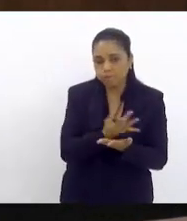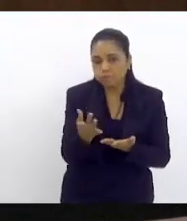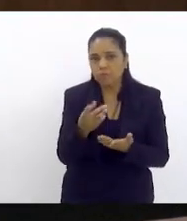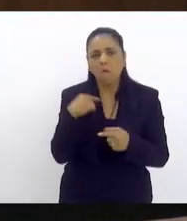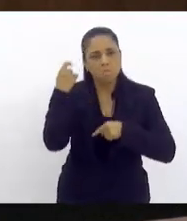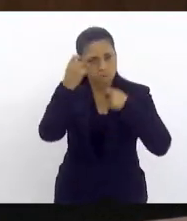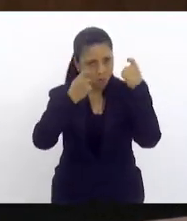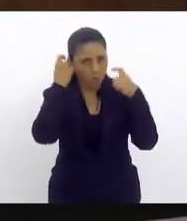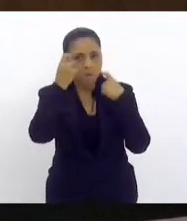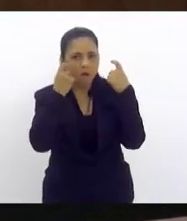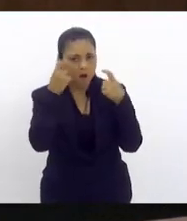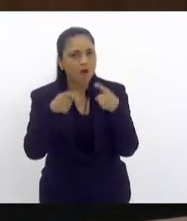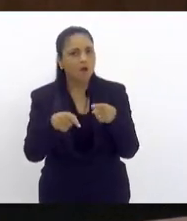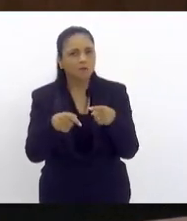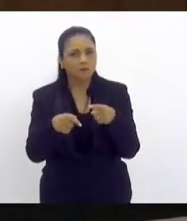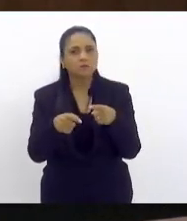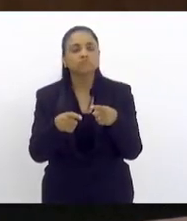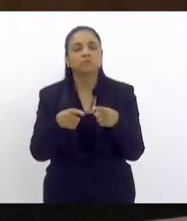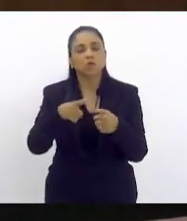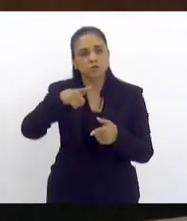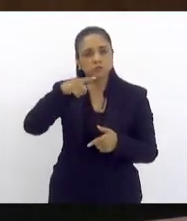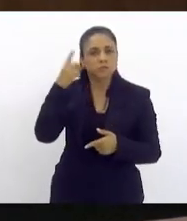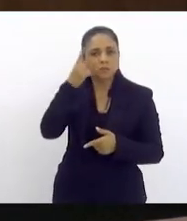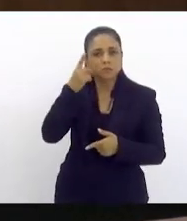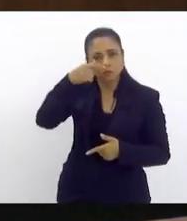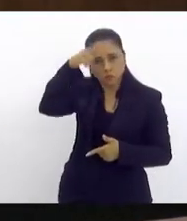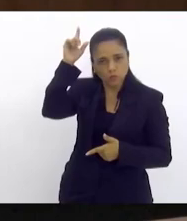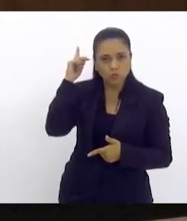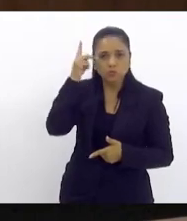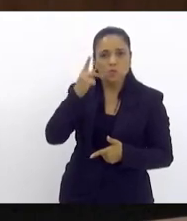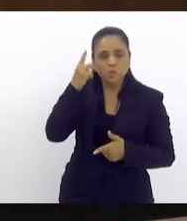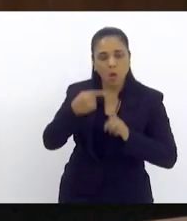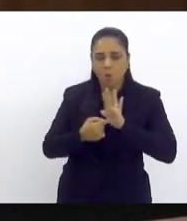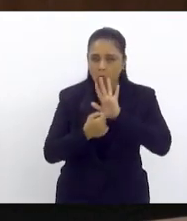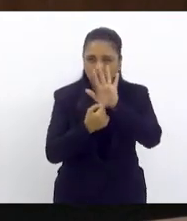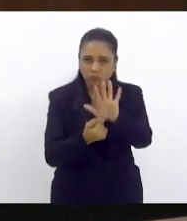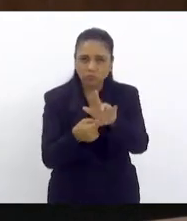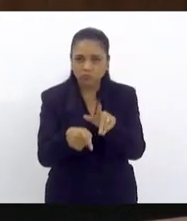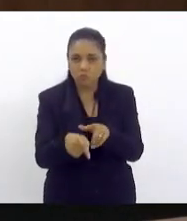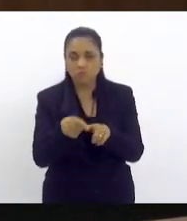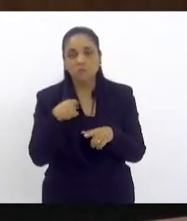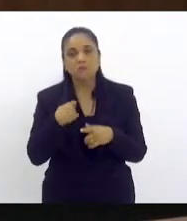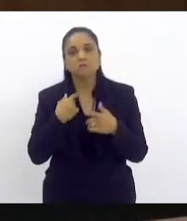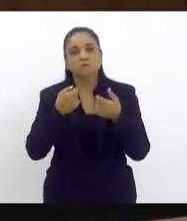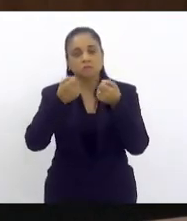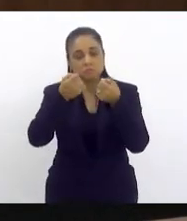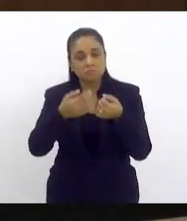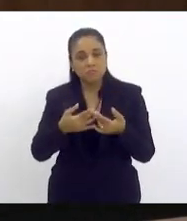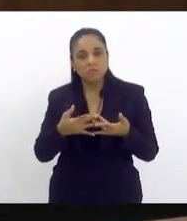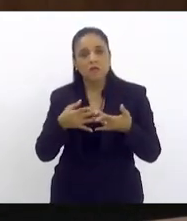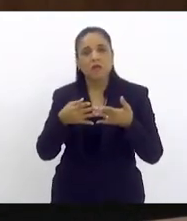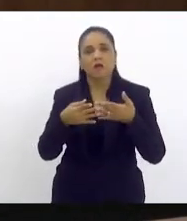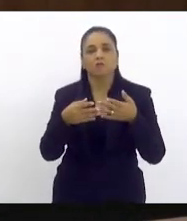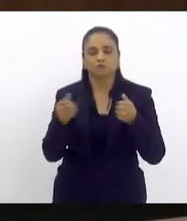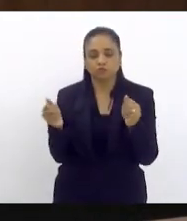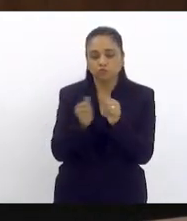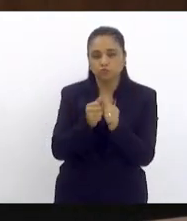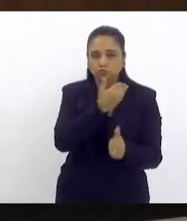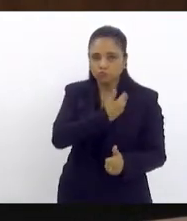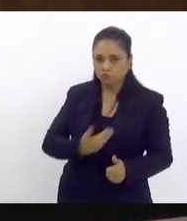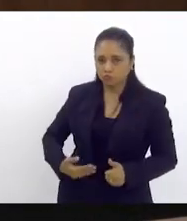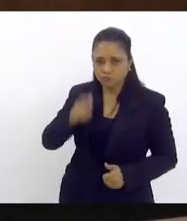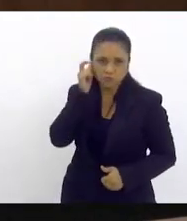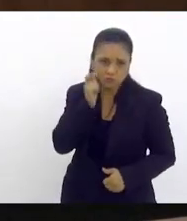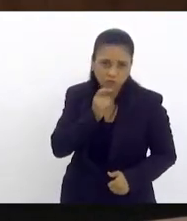preocupantes, como o nosso deputado Luiz Paulo aqui bem colocou. Mas eu quero fazer coro, senhor presidente, junto ao governador Cláudio